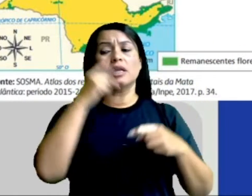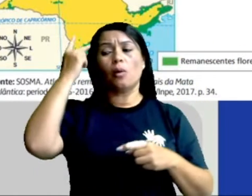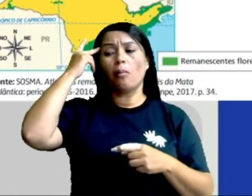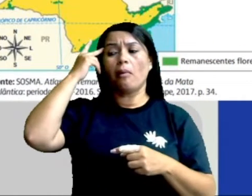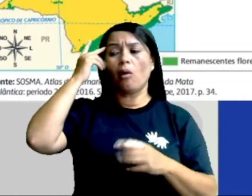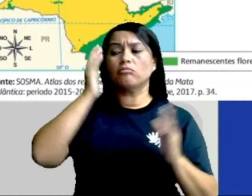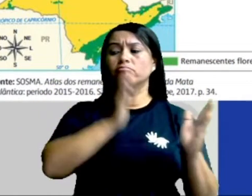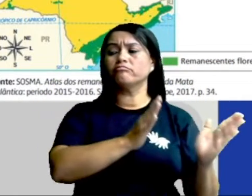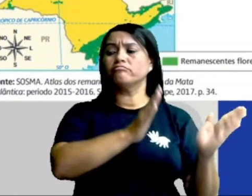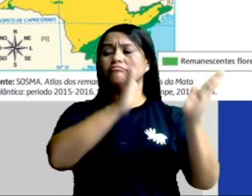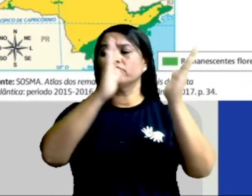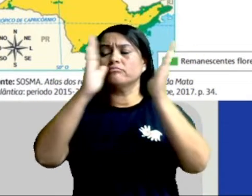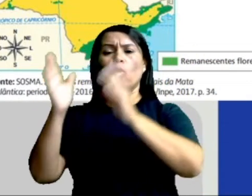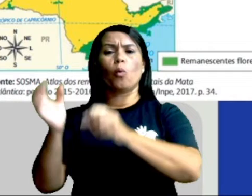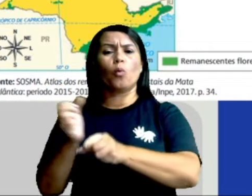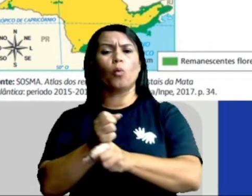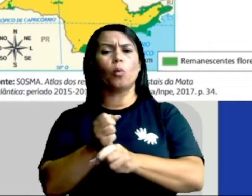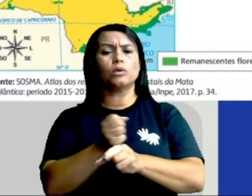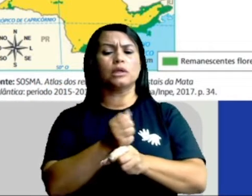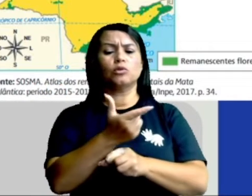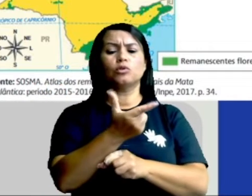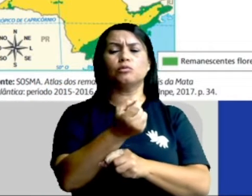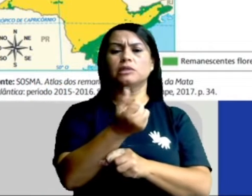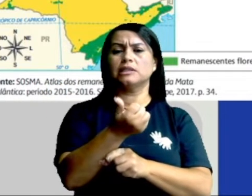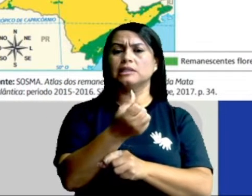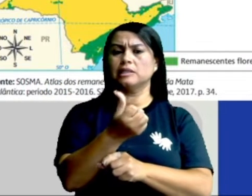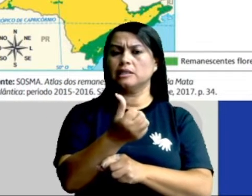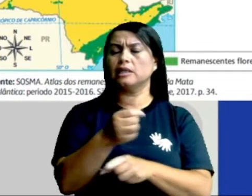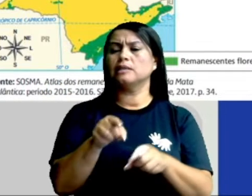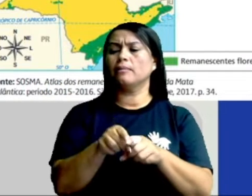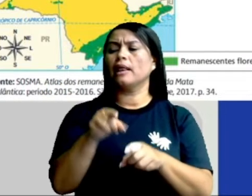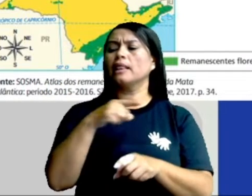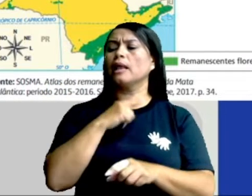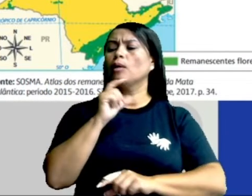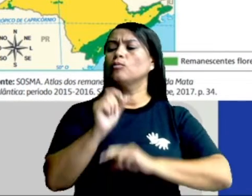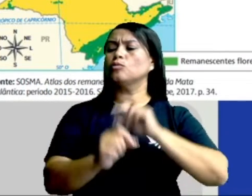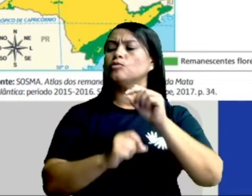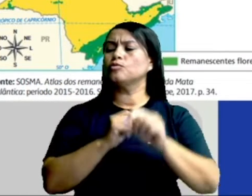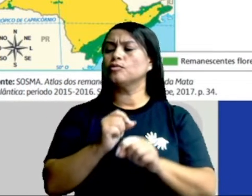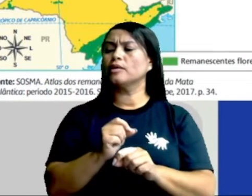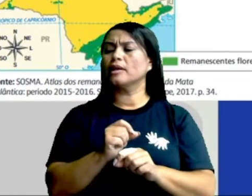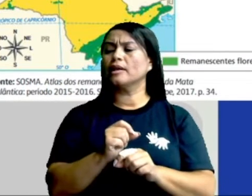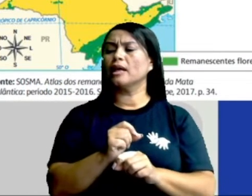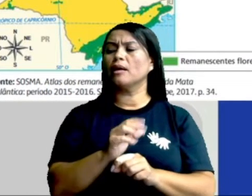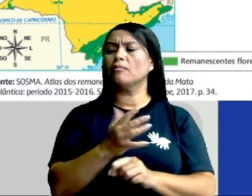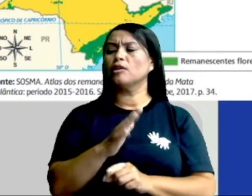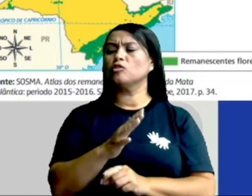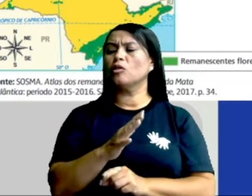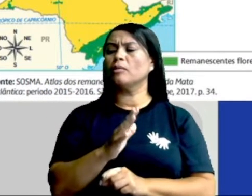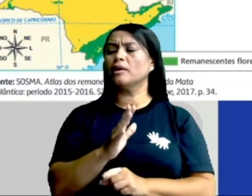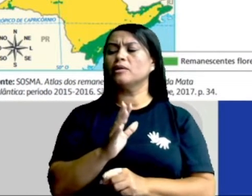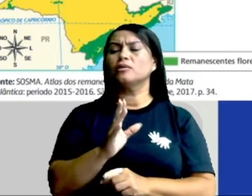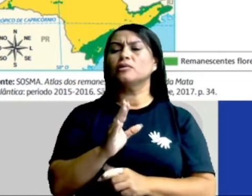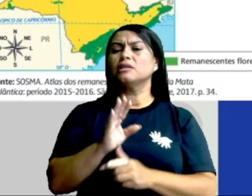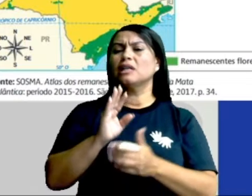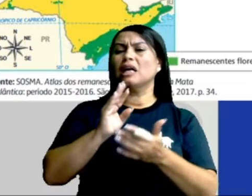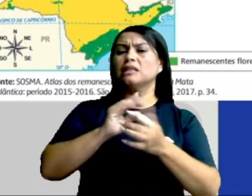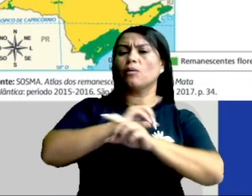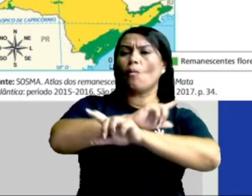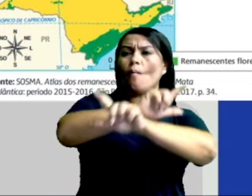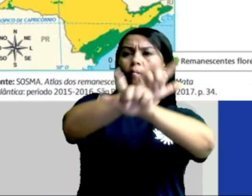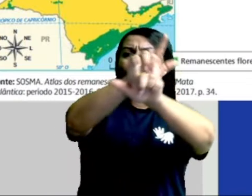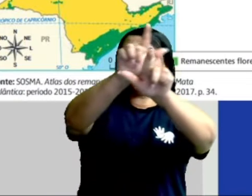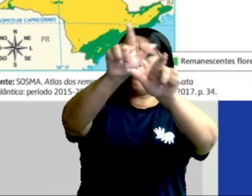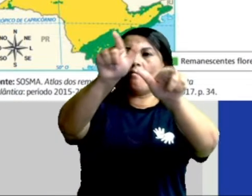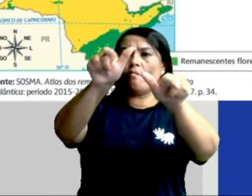Paulo, e aí, com o passar dos anos, em 2016, a gente tem esse resquício, né, que ficou aqui